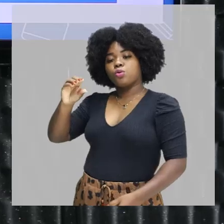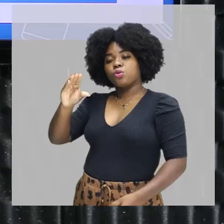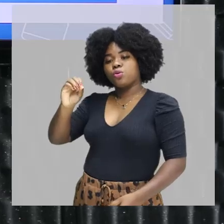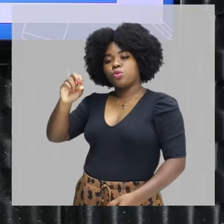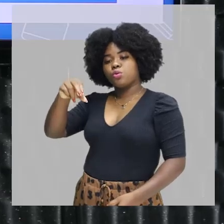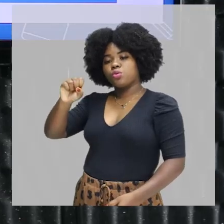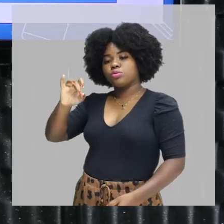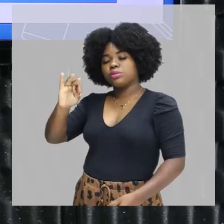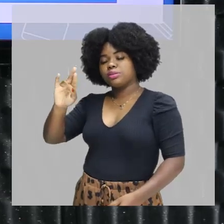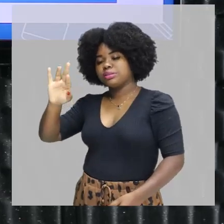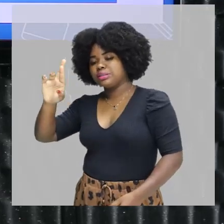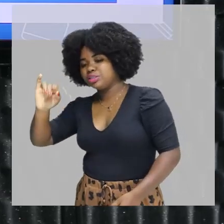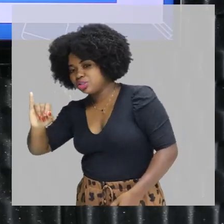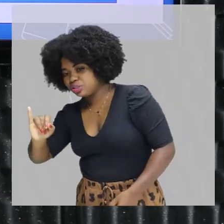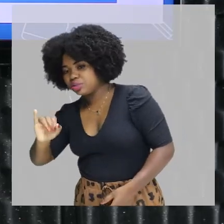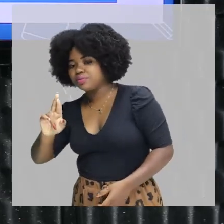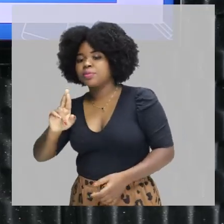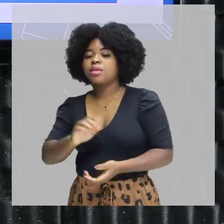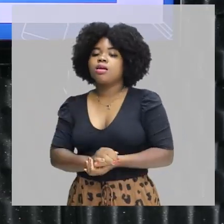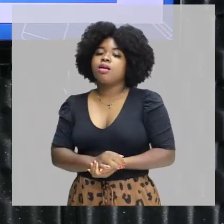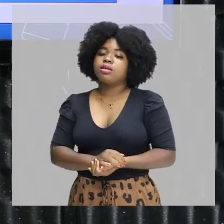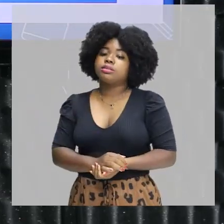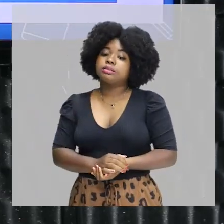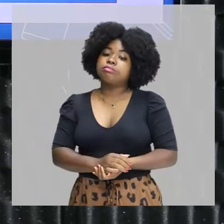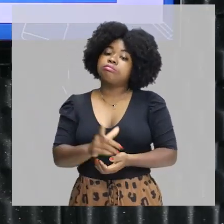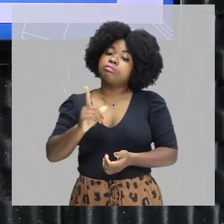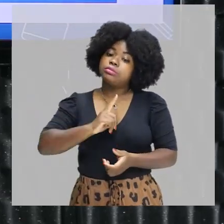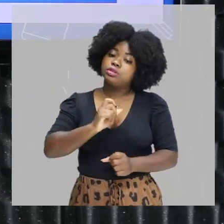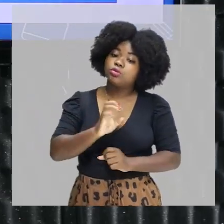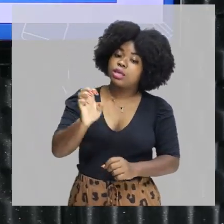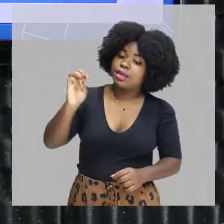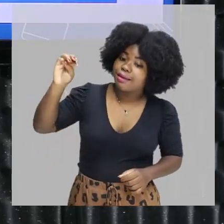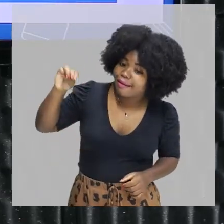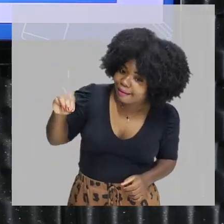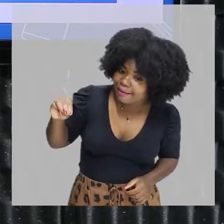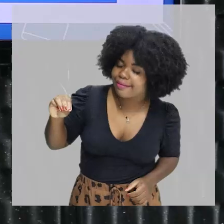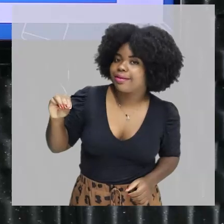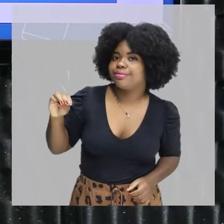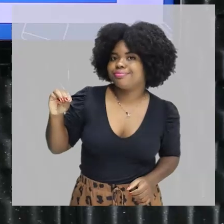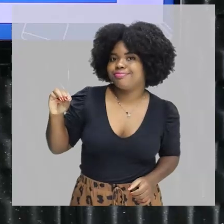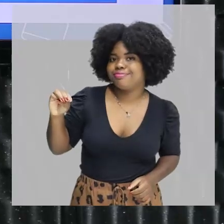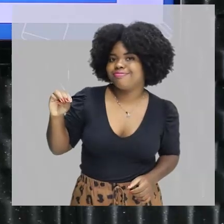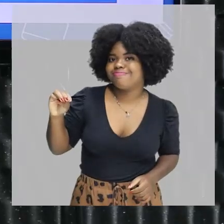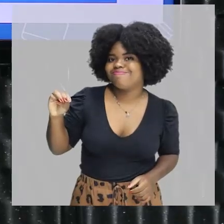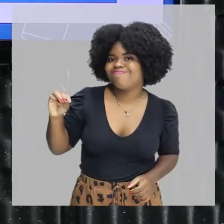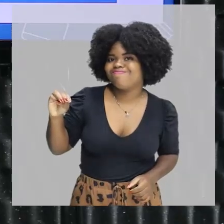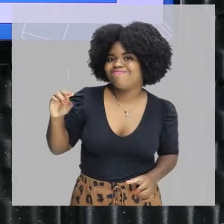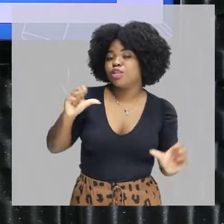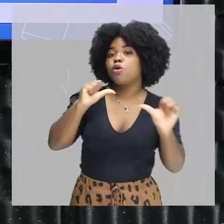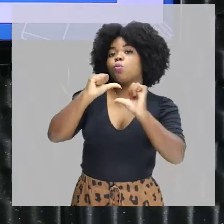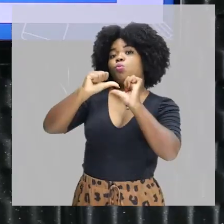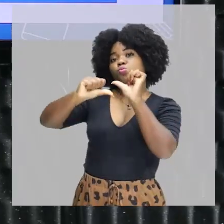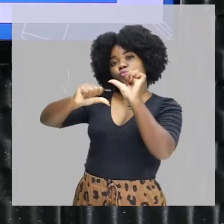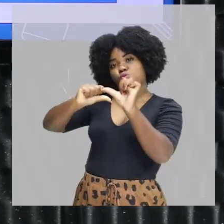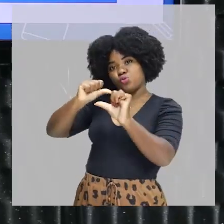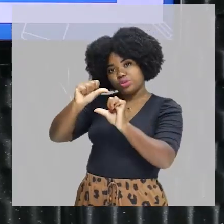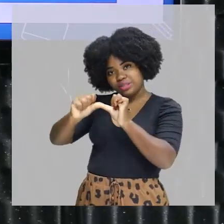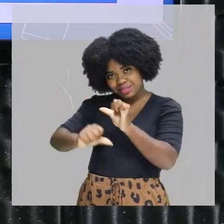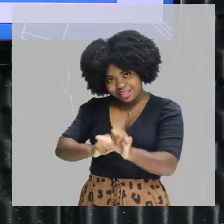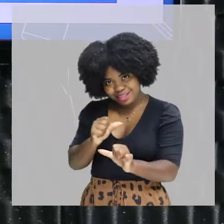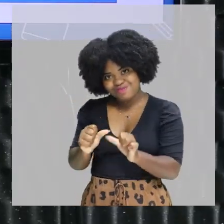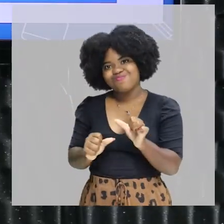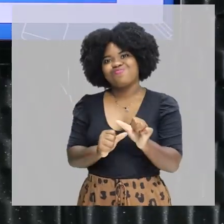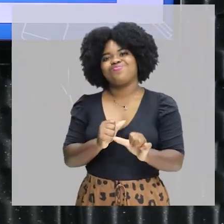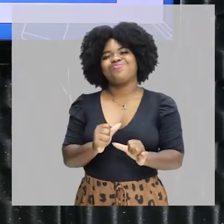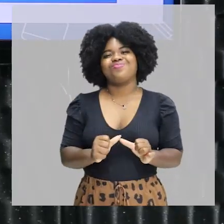Deve ser introduzido pela preposição em. Então, ele não escreveu desse jeito, ele escreveu assim. Eu mudei para poder